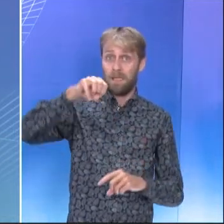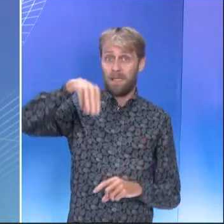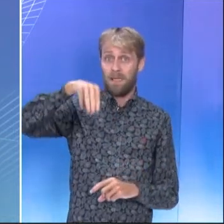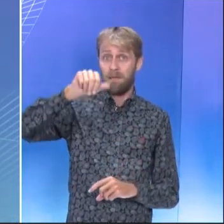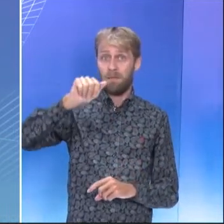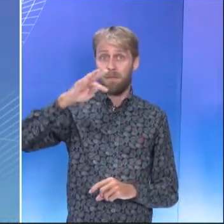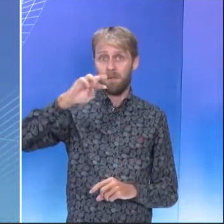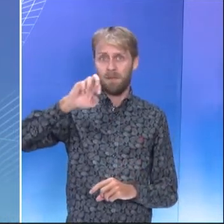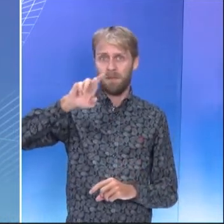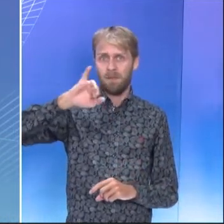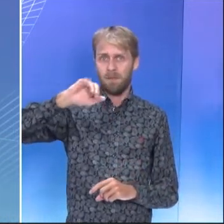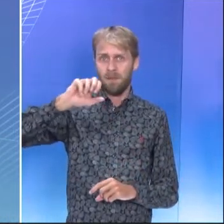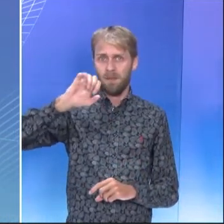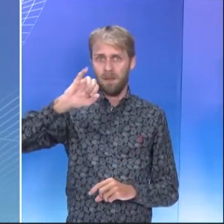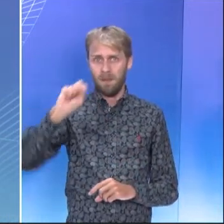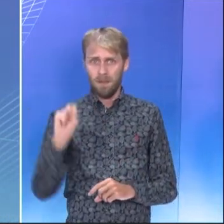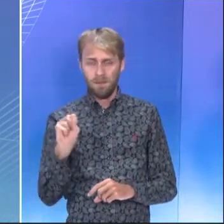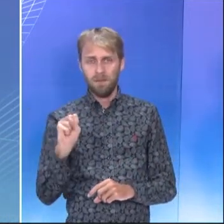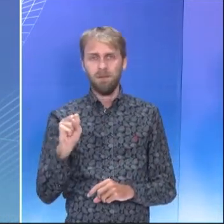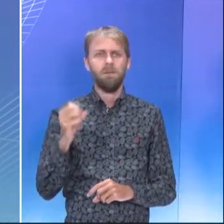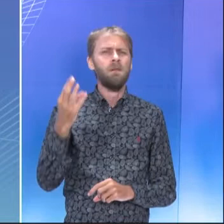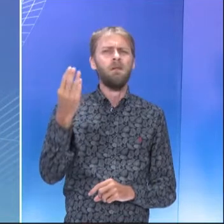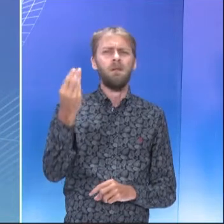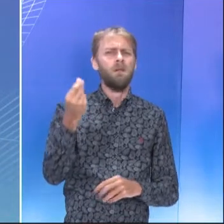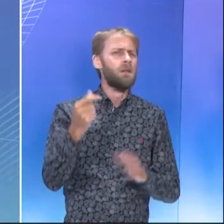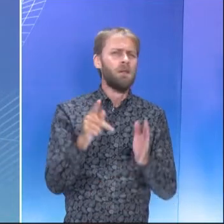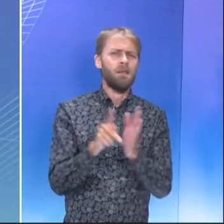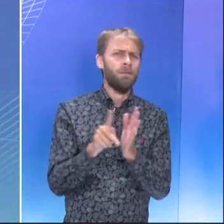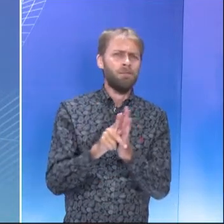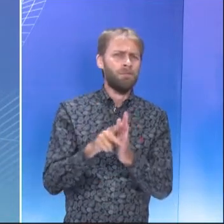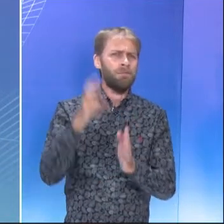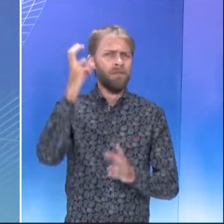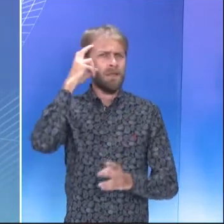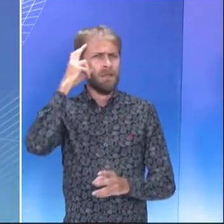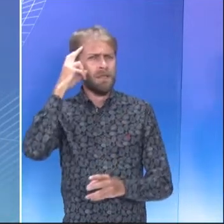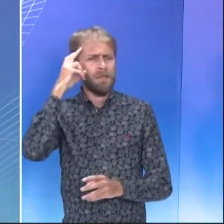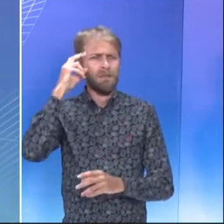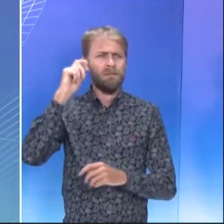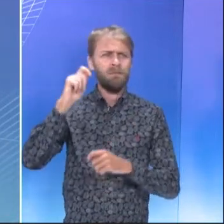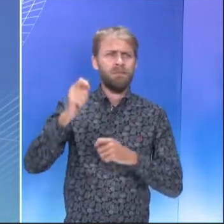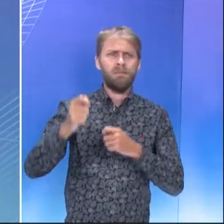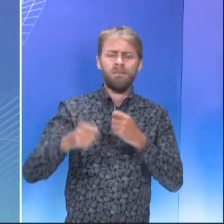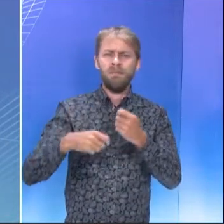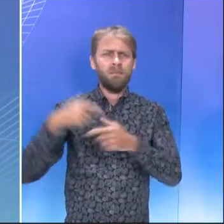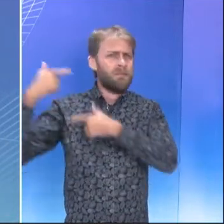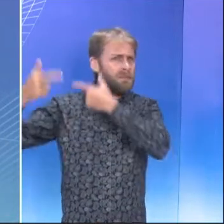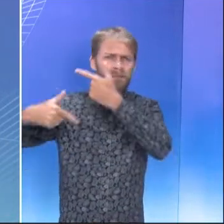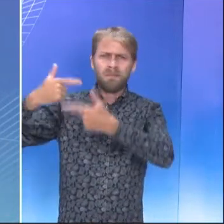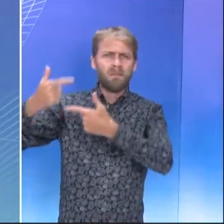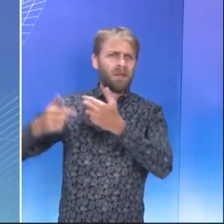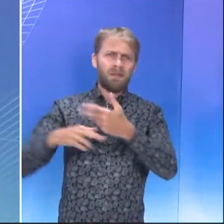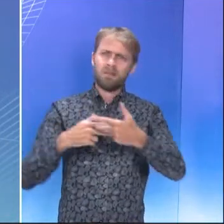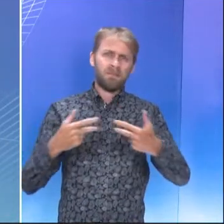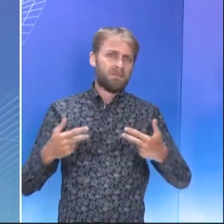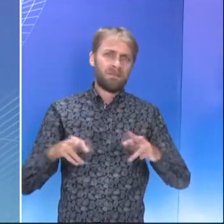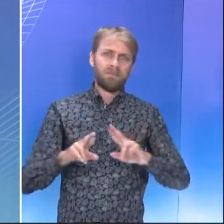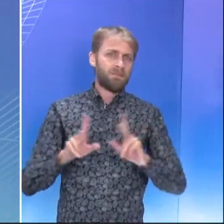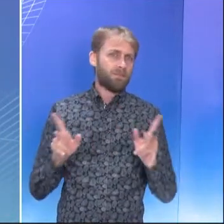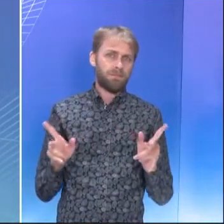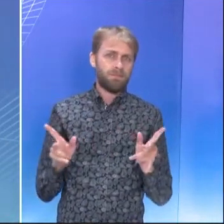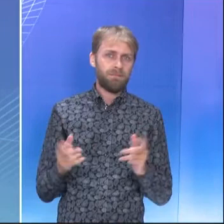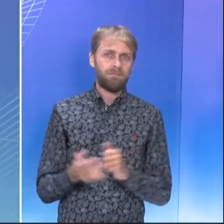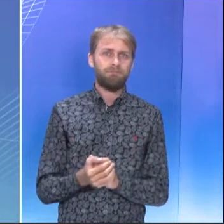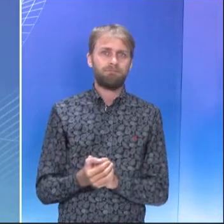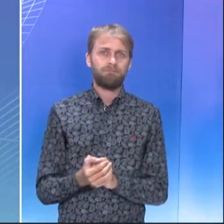Os imateriais é todo aquele valor, aquela cultura simbólica que é passada de geração para geração,